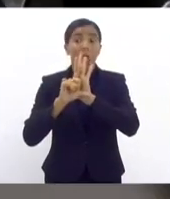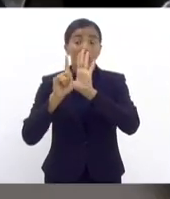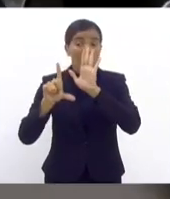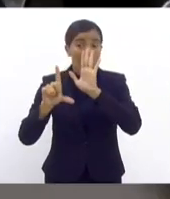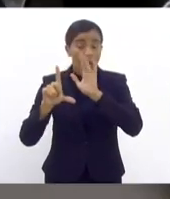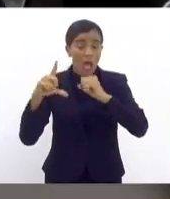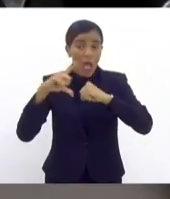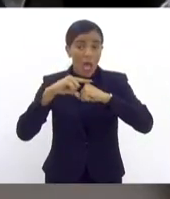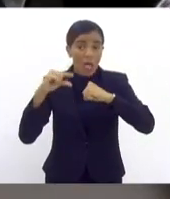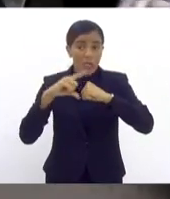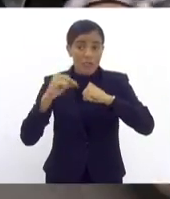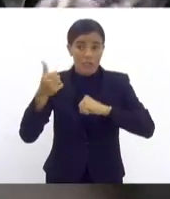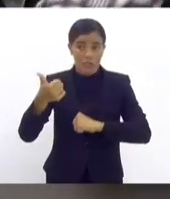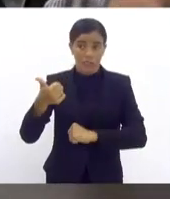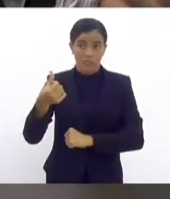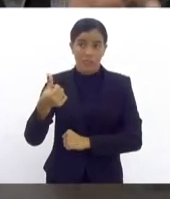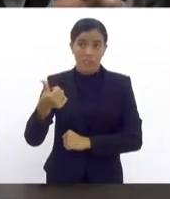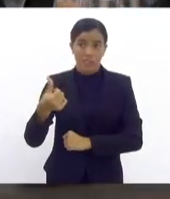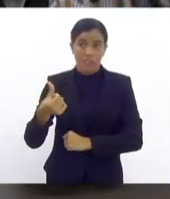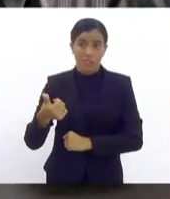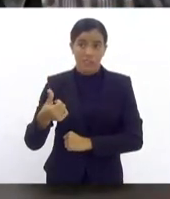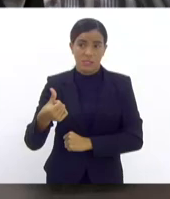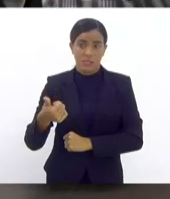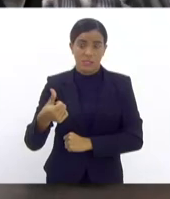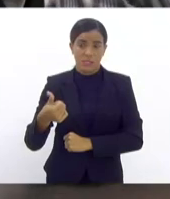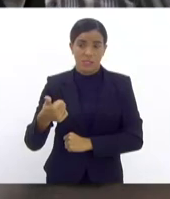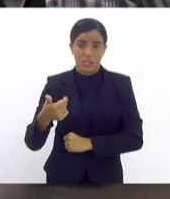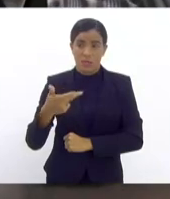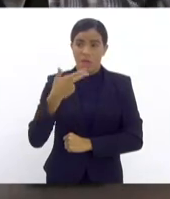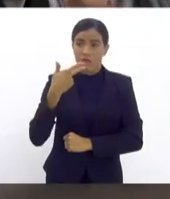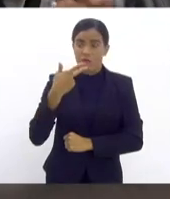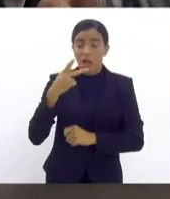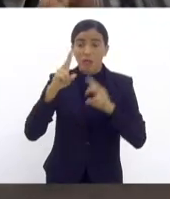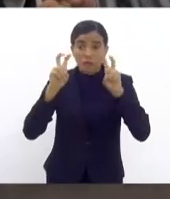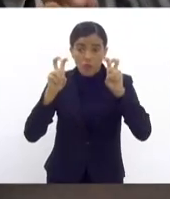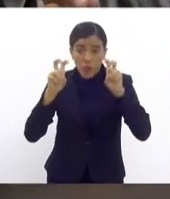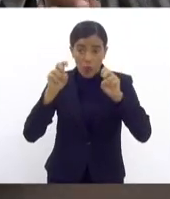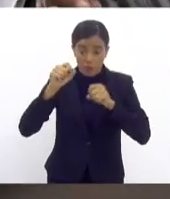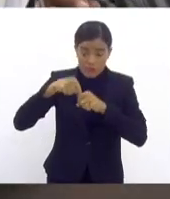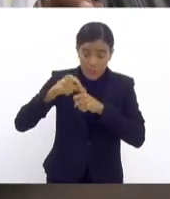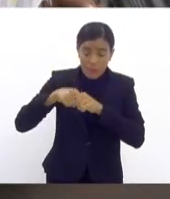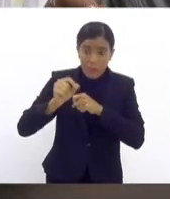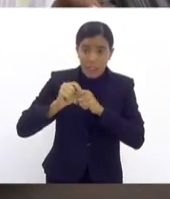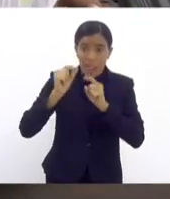o artigo 16, que fala de mudas e sementes, da lei